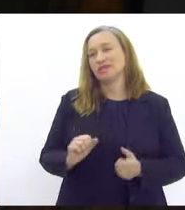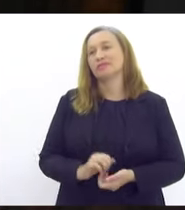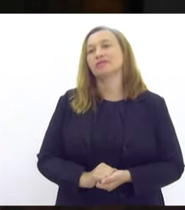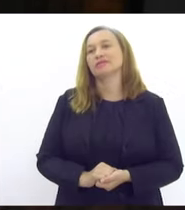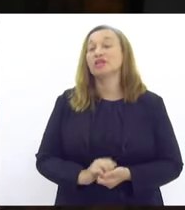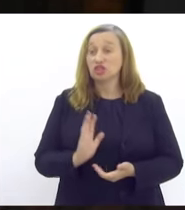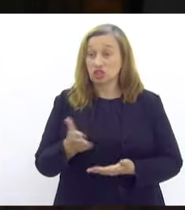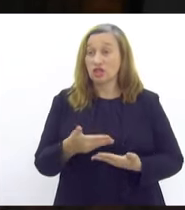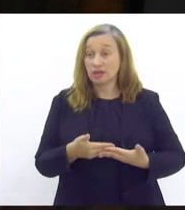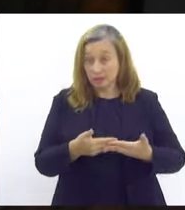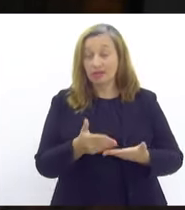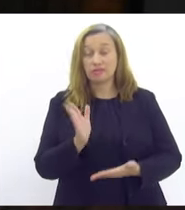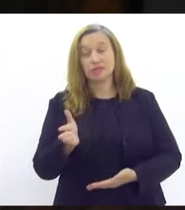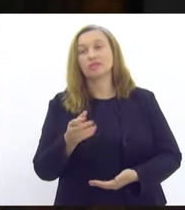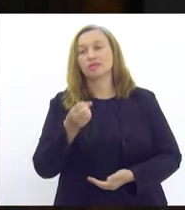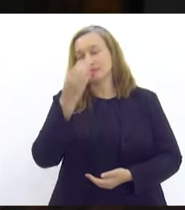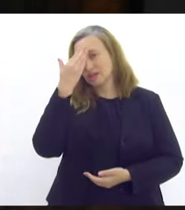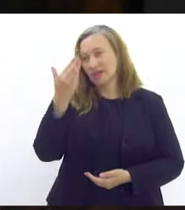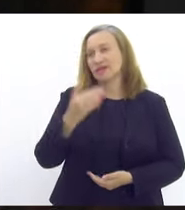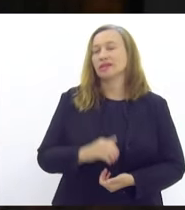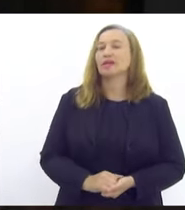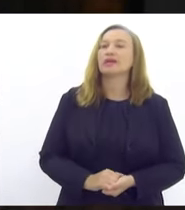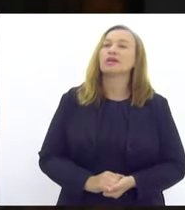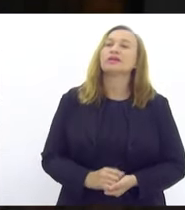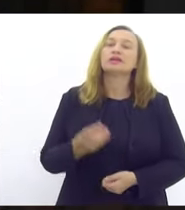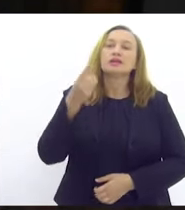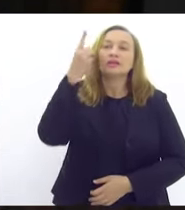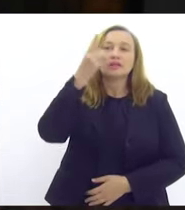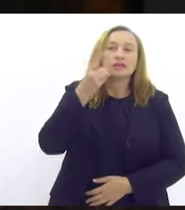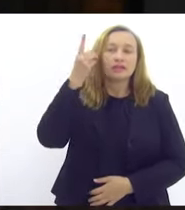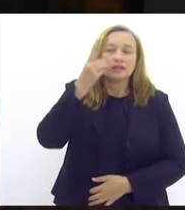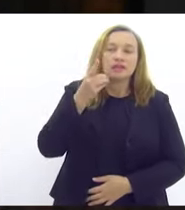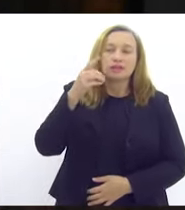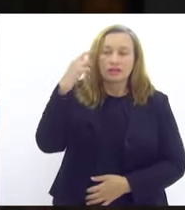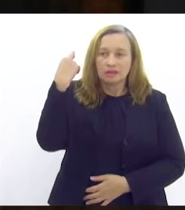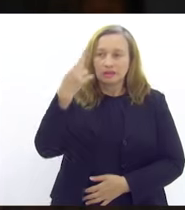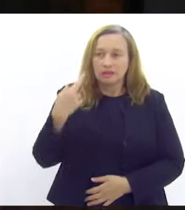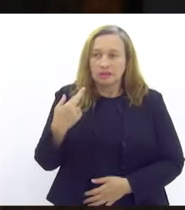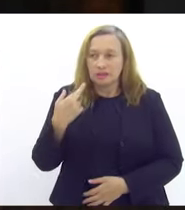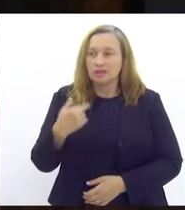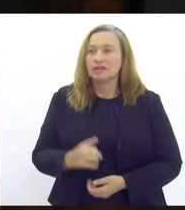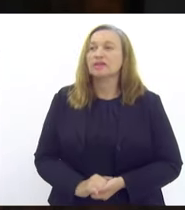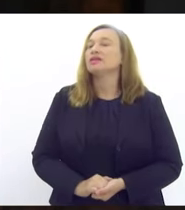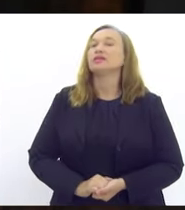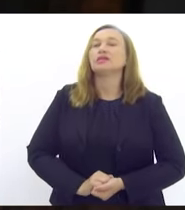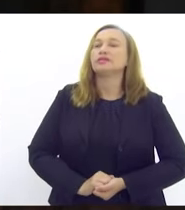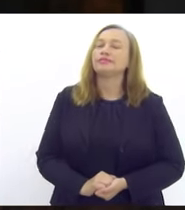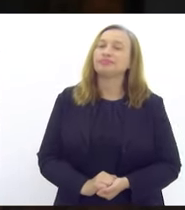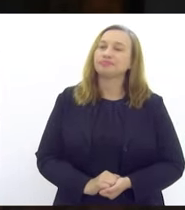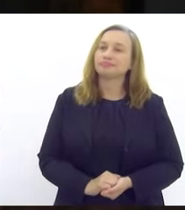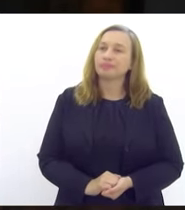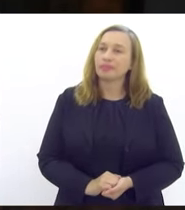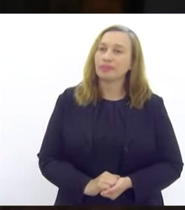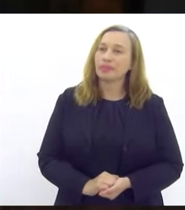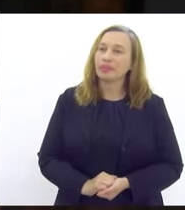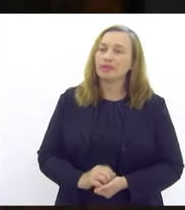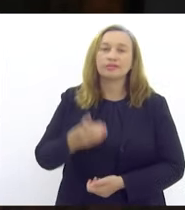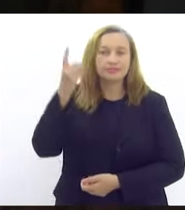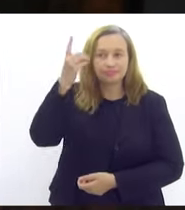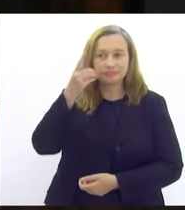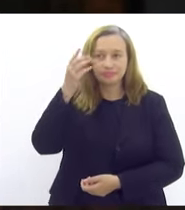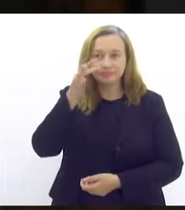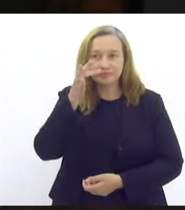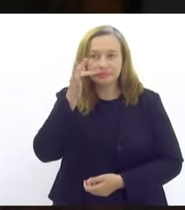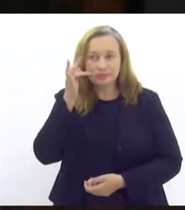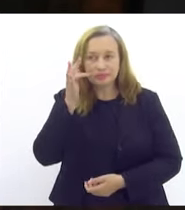Já foi encaminhado. Obrigada. Deputada Renata Souza vai. Ah, deputado Flávio